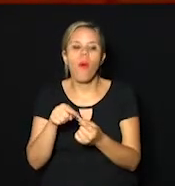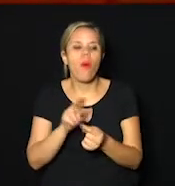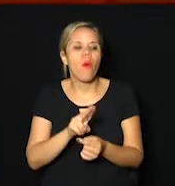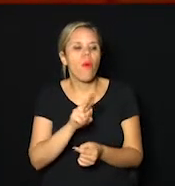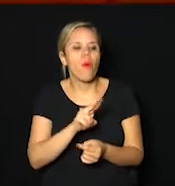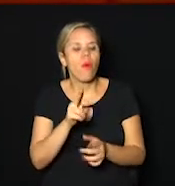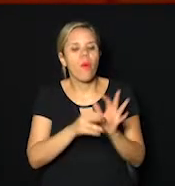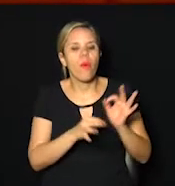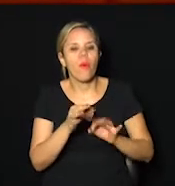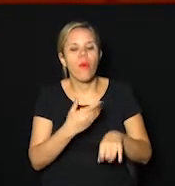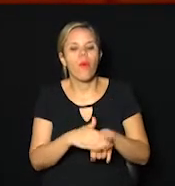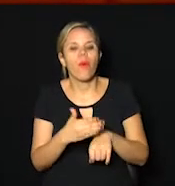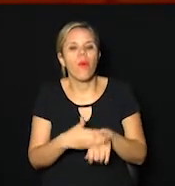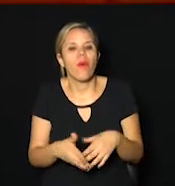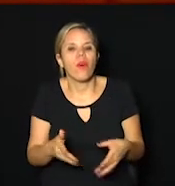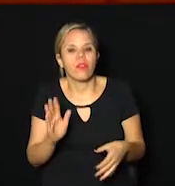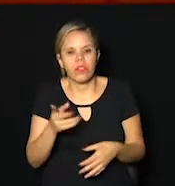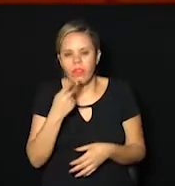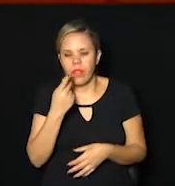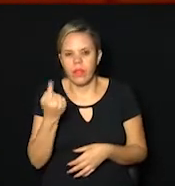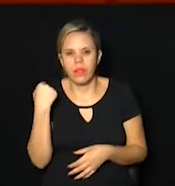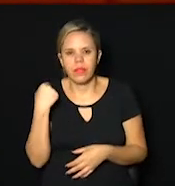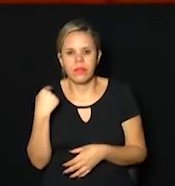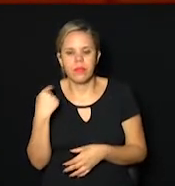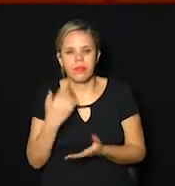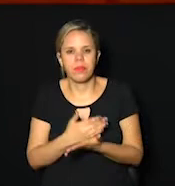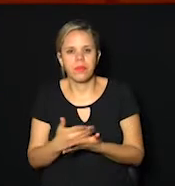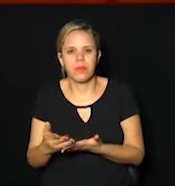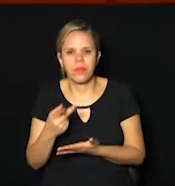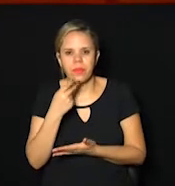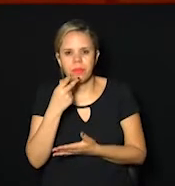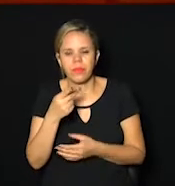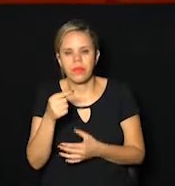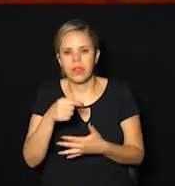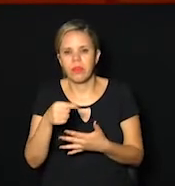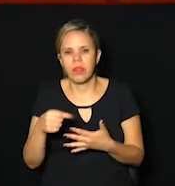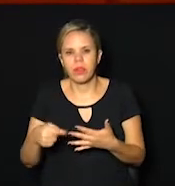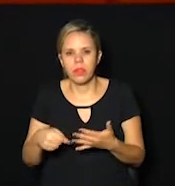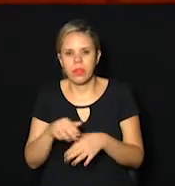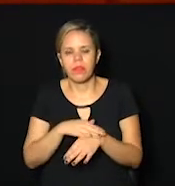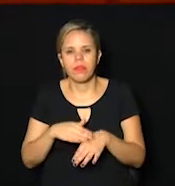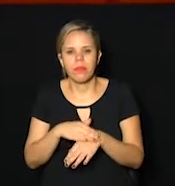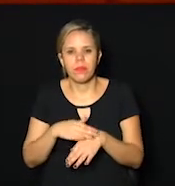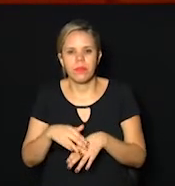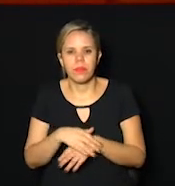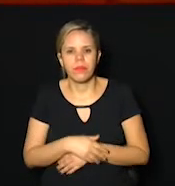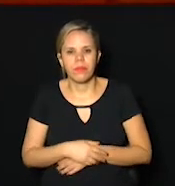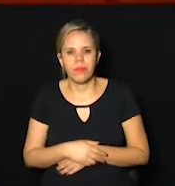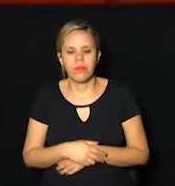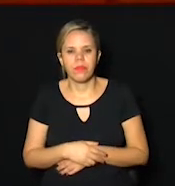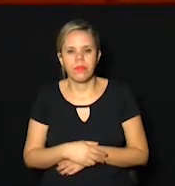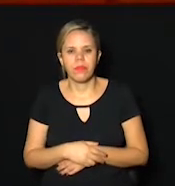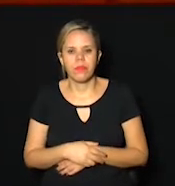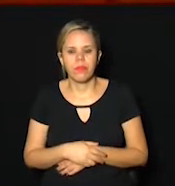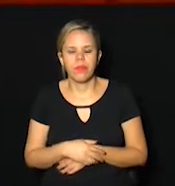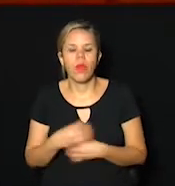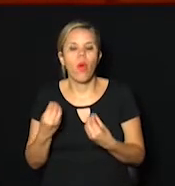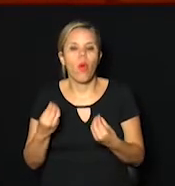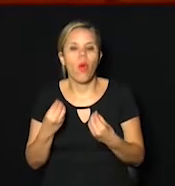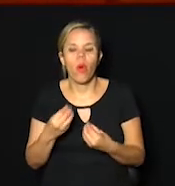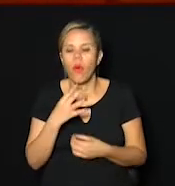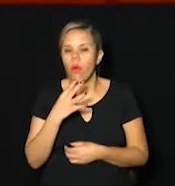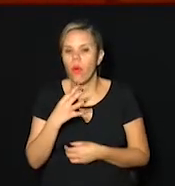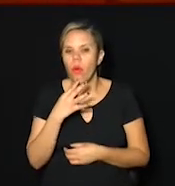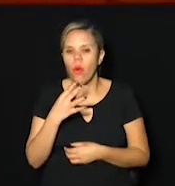vai. E eu já disse um pouquinho agora há pouco, quando a gente começou a falar dos itens que a gente conversaria. Como é que eu conheço